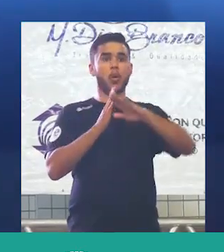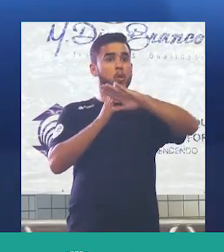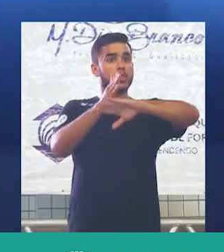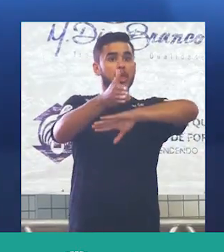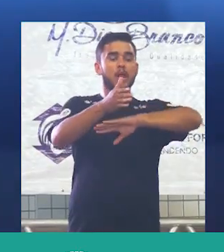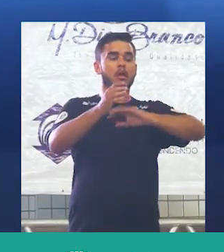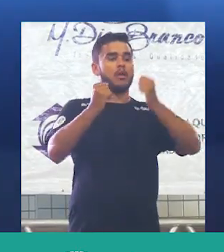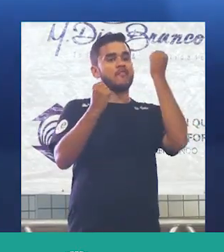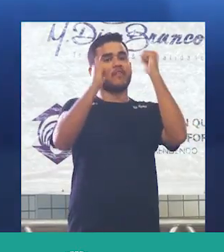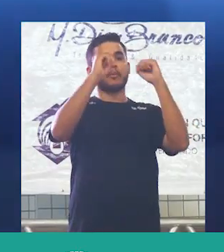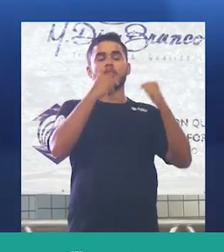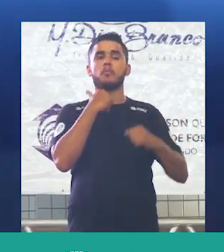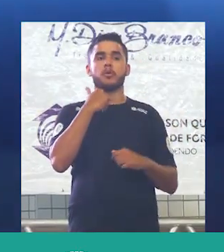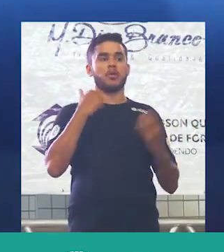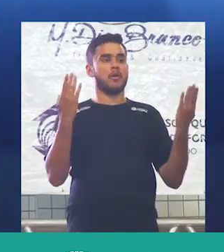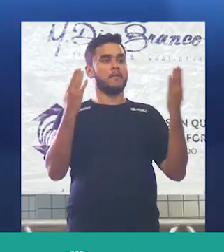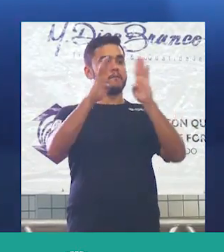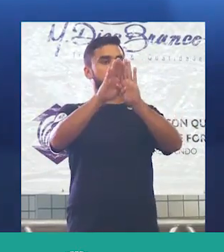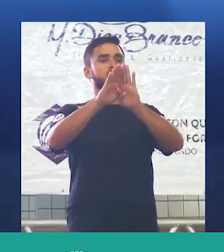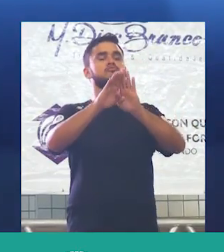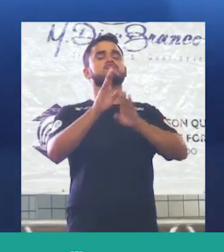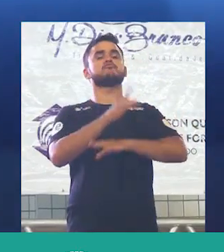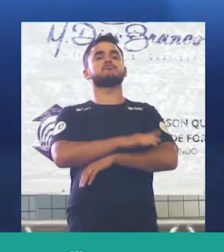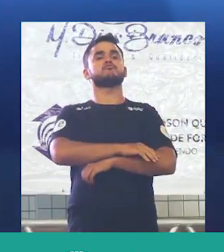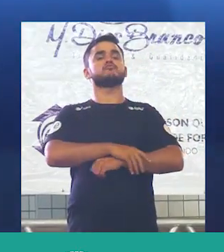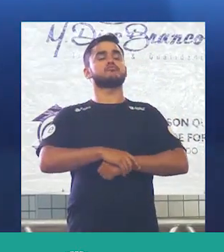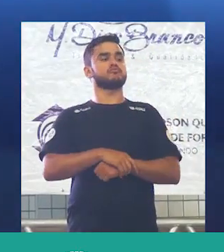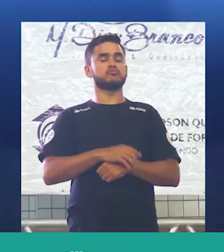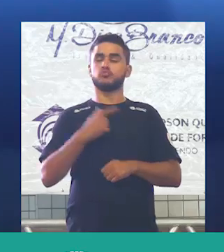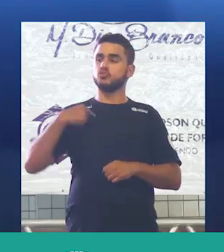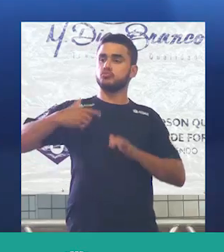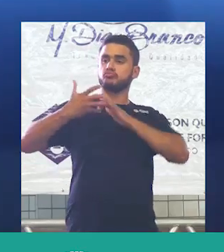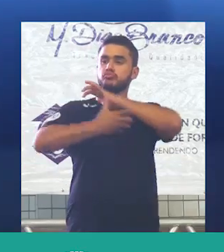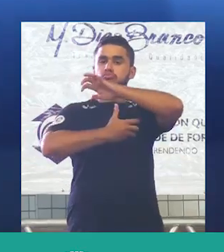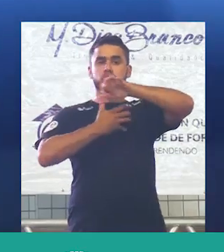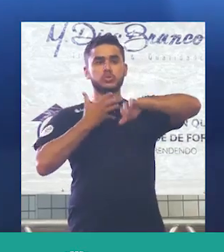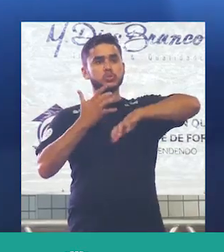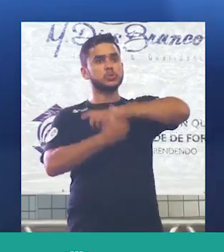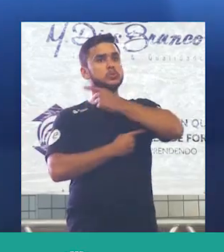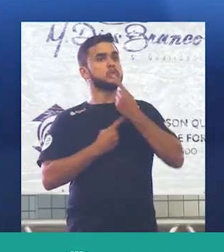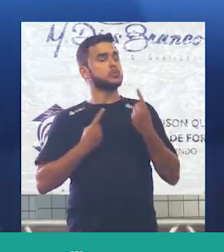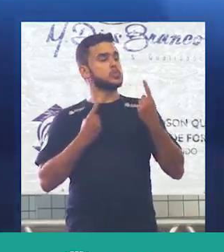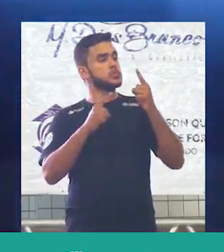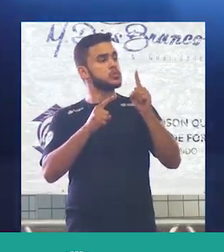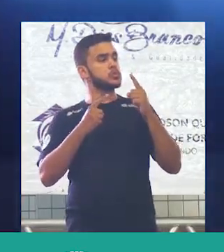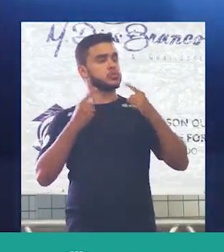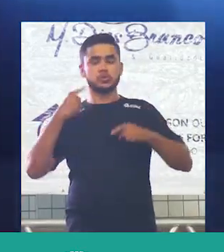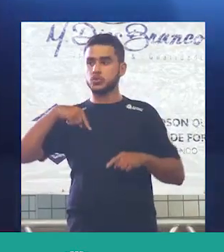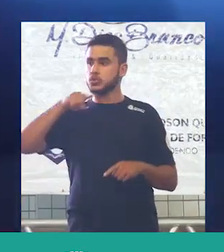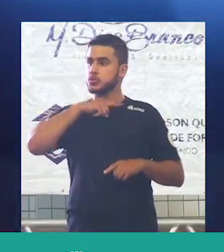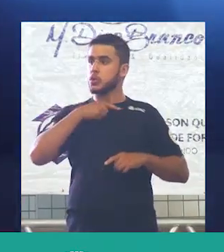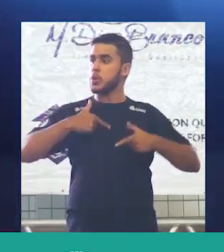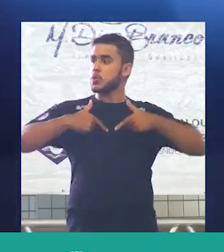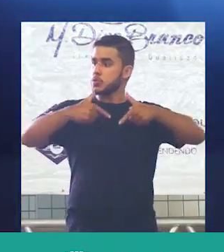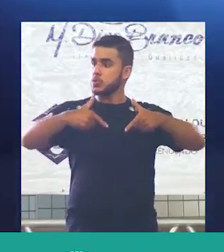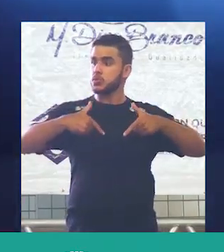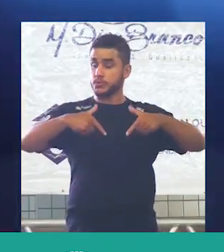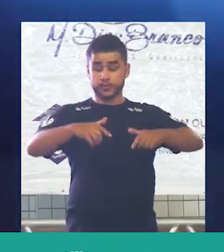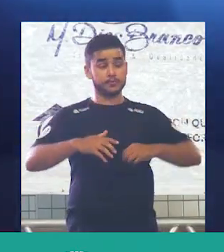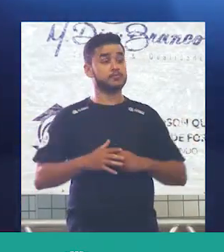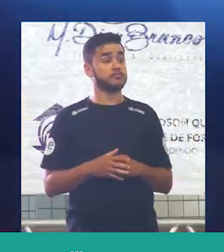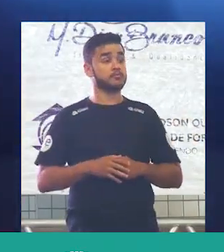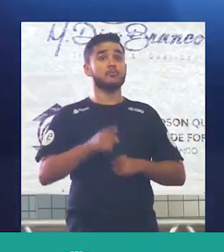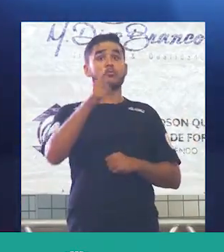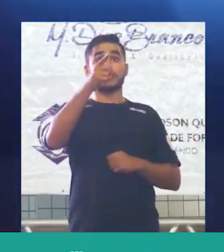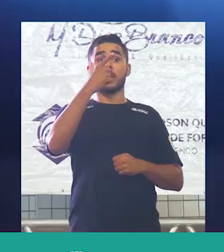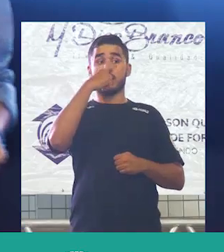ninguém entrar e gritava: o povo unido jamais será vencido. Pronto. O dono